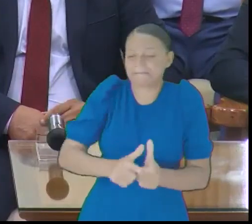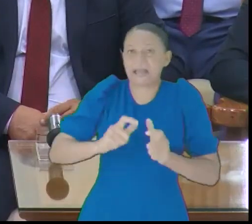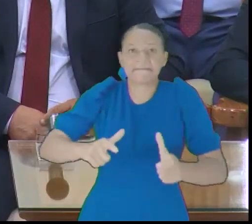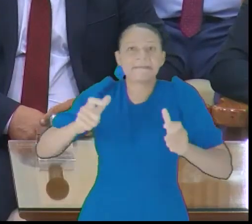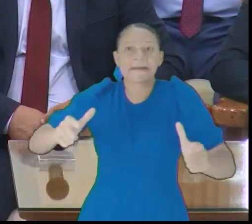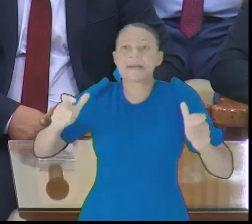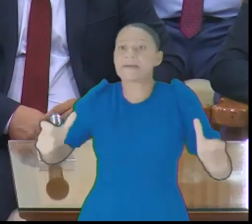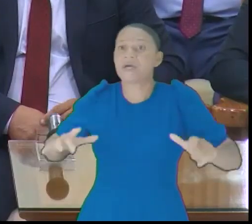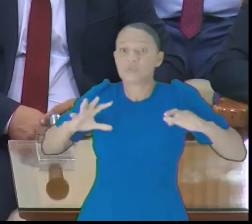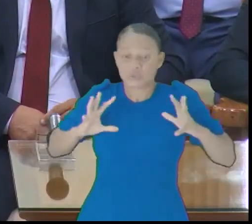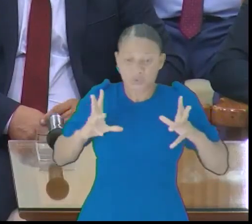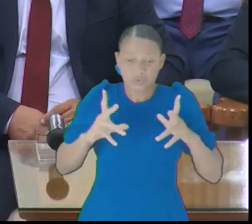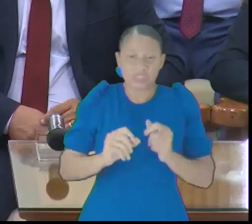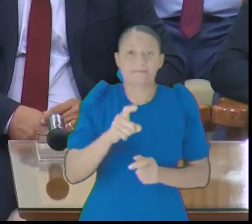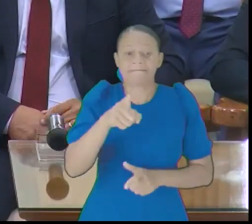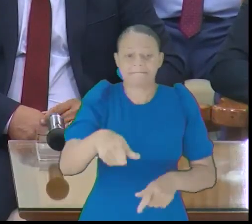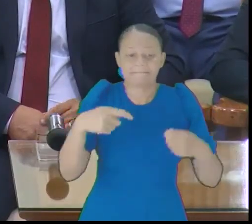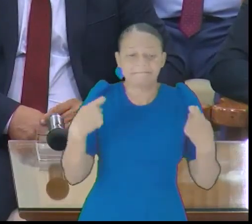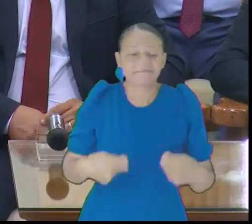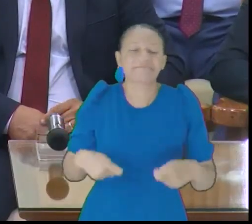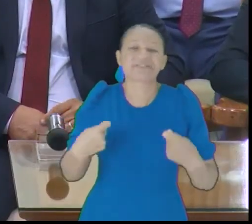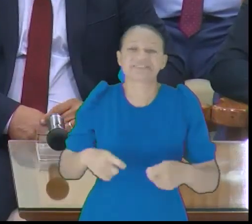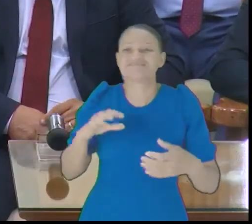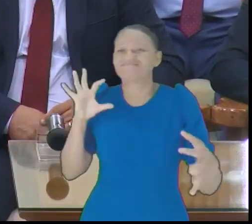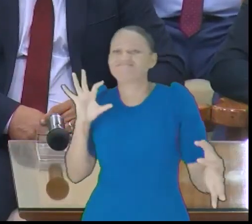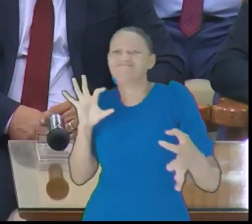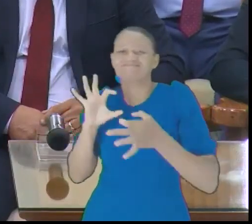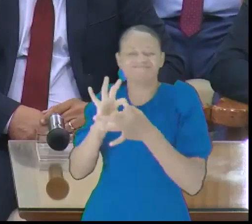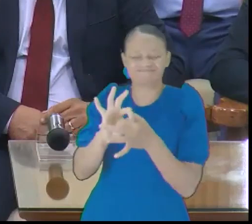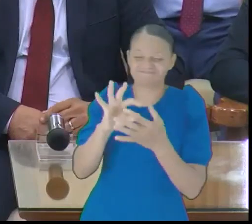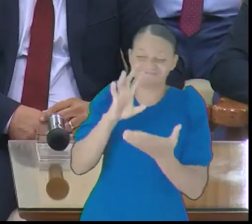Tudo que você precisa, você tem em mim.